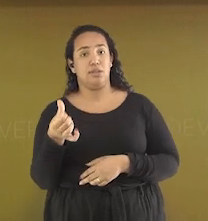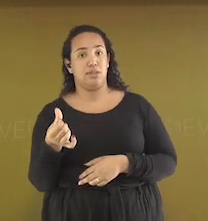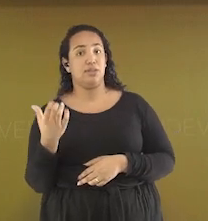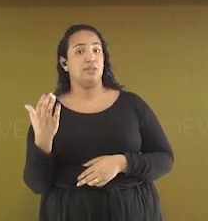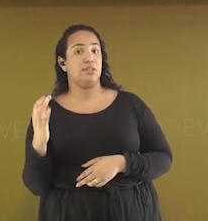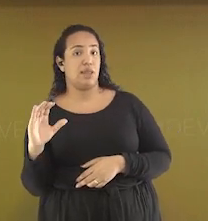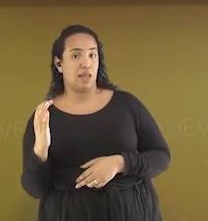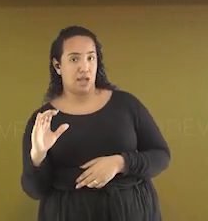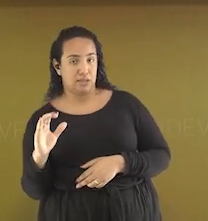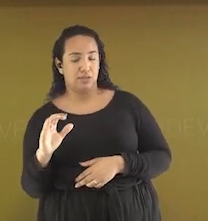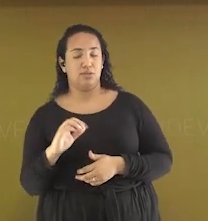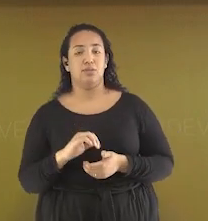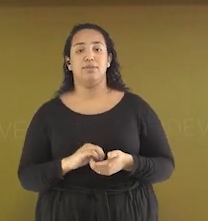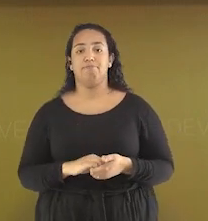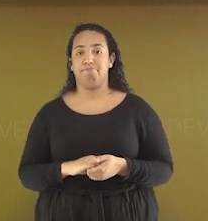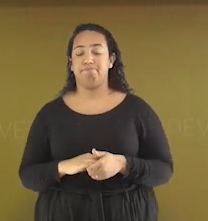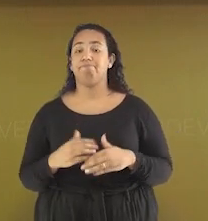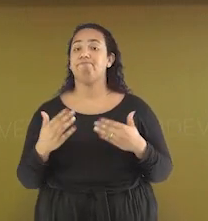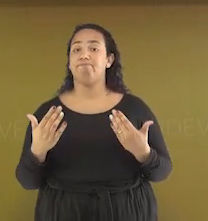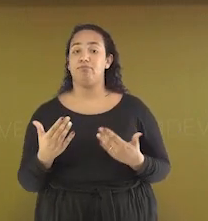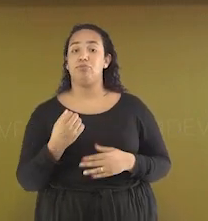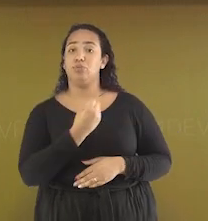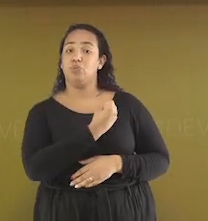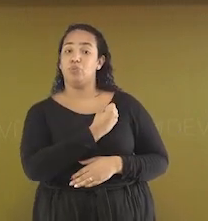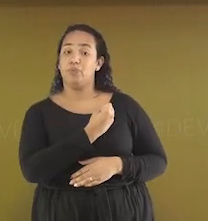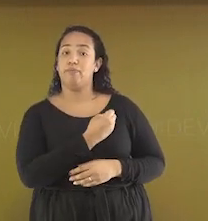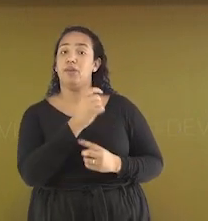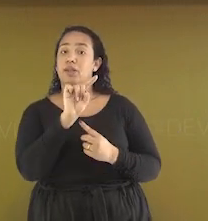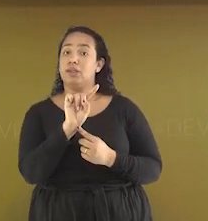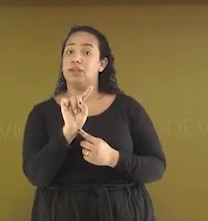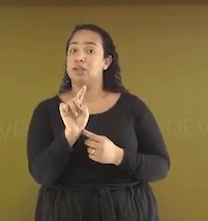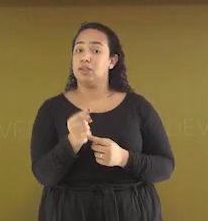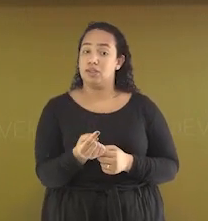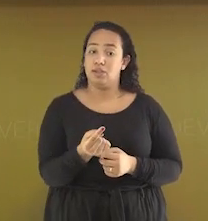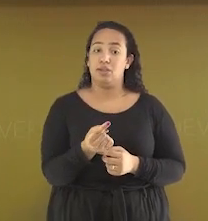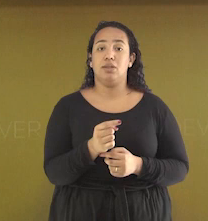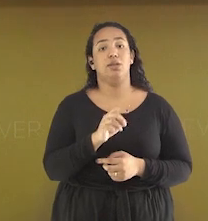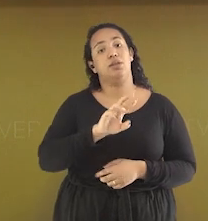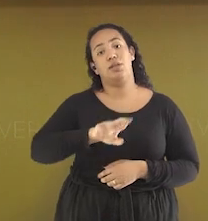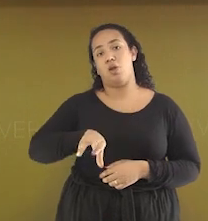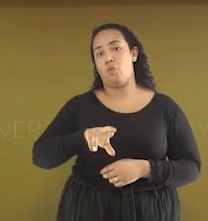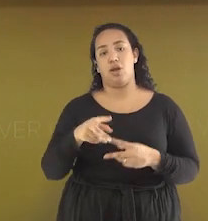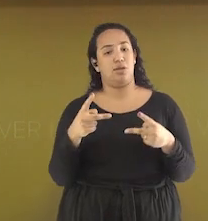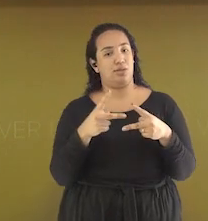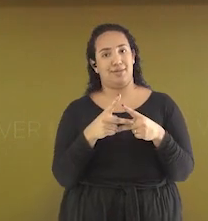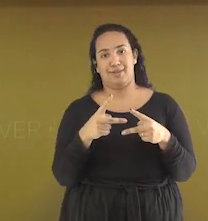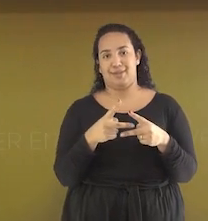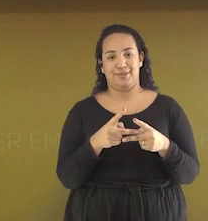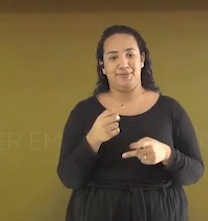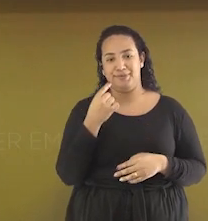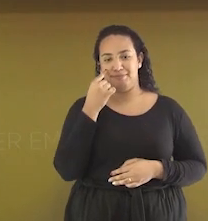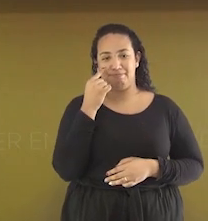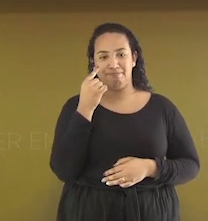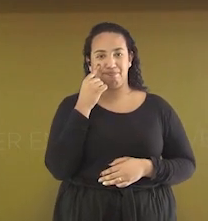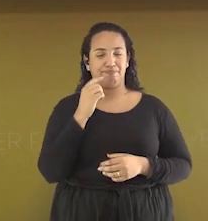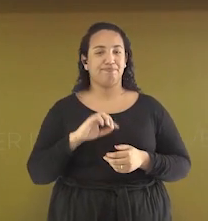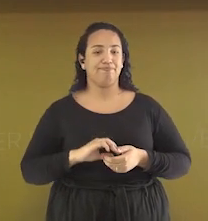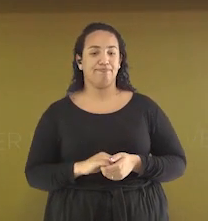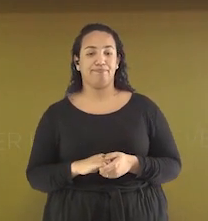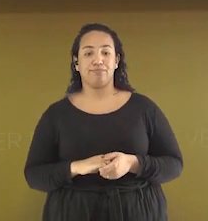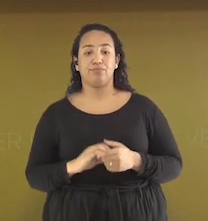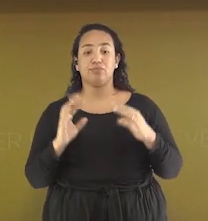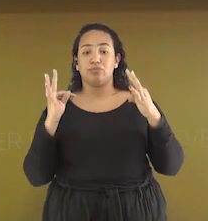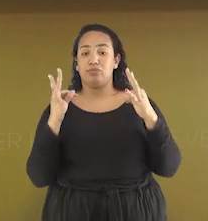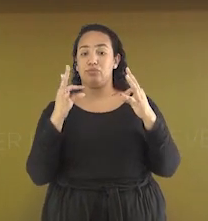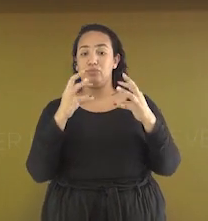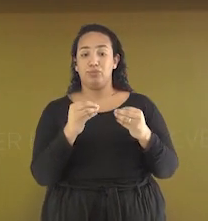76 centésimos. De modo geral, dizemos que os números decimais não são inteiros. Veja, todos